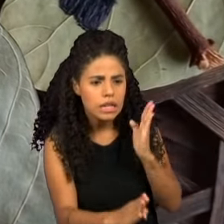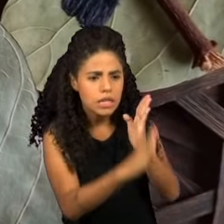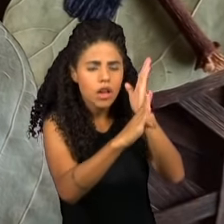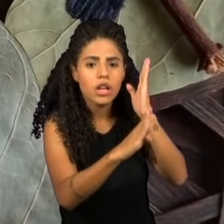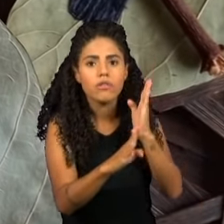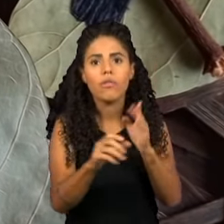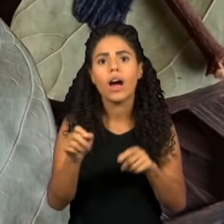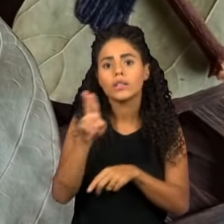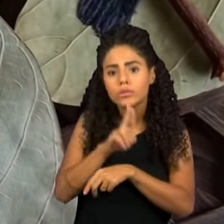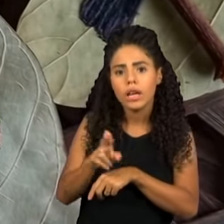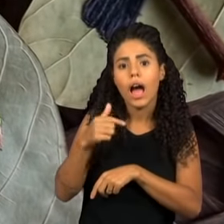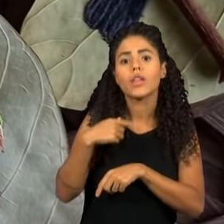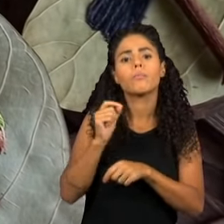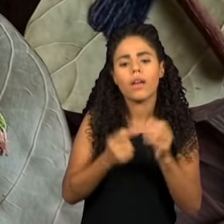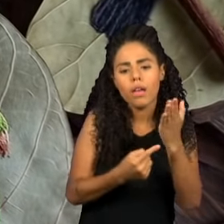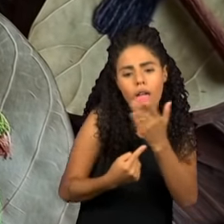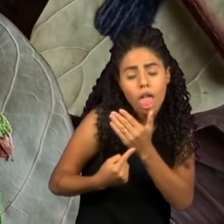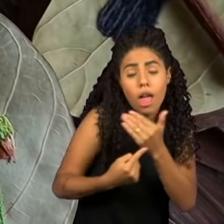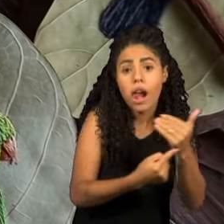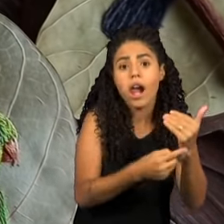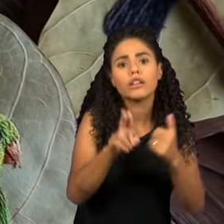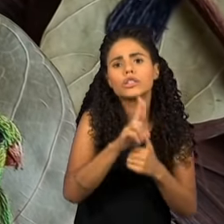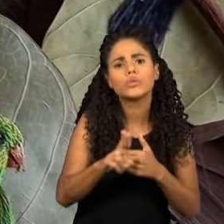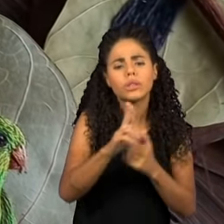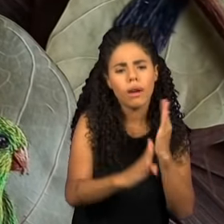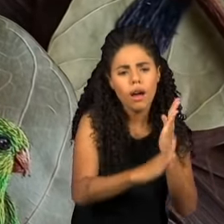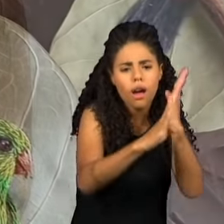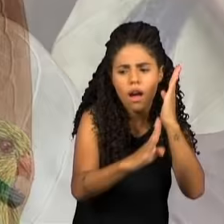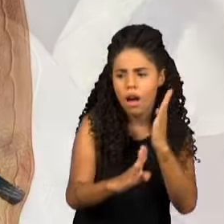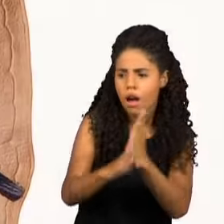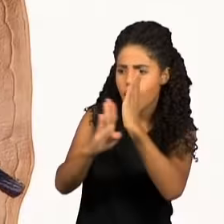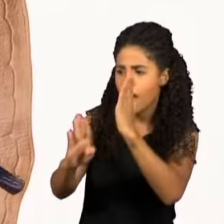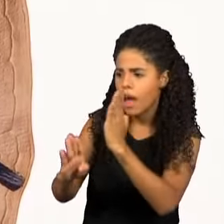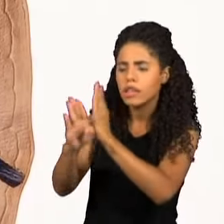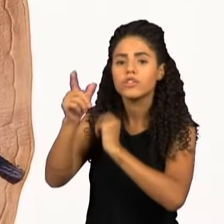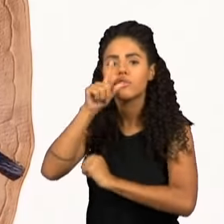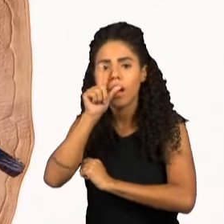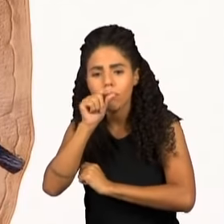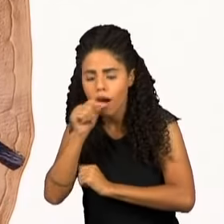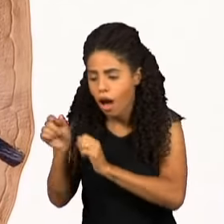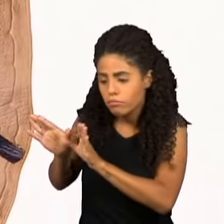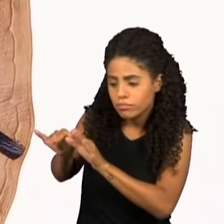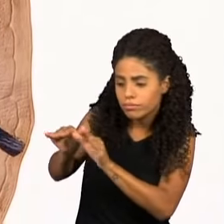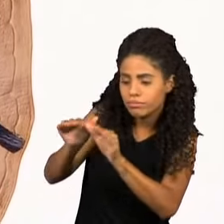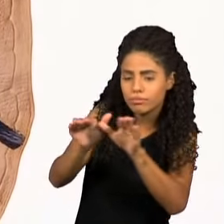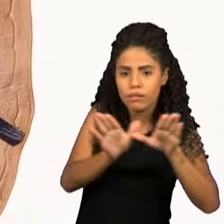o eBird. E também tenho alguns amigos fotógrafos que eu acompanho pelo Instagram.